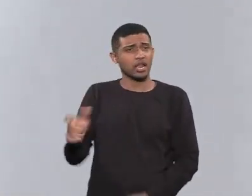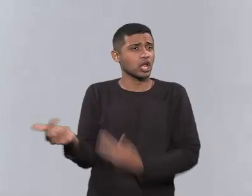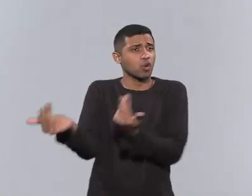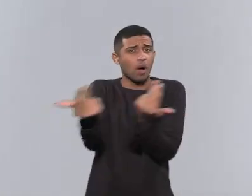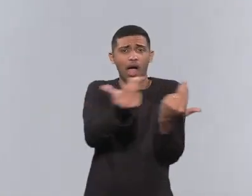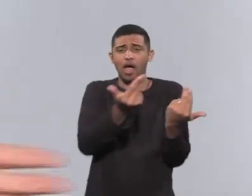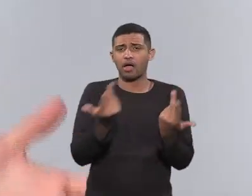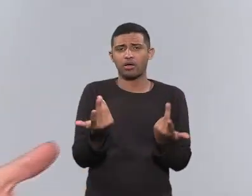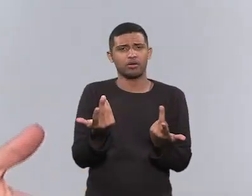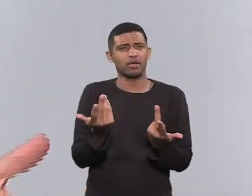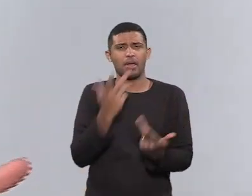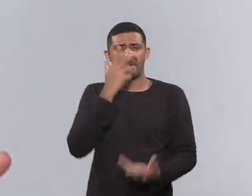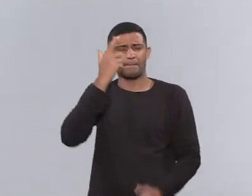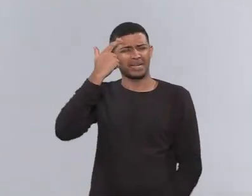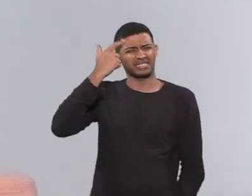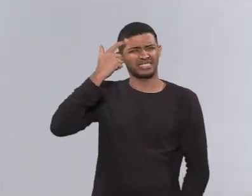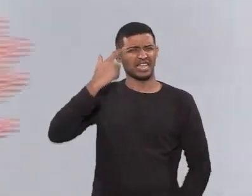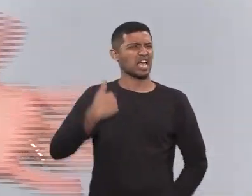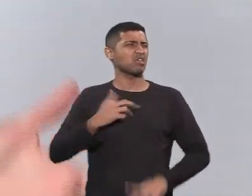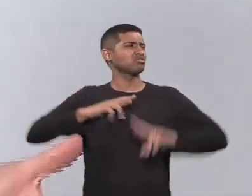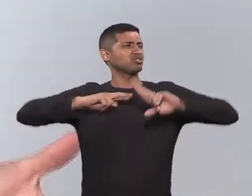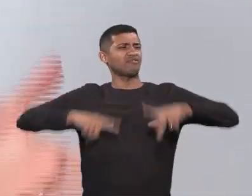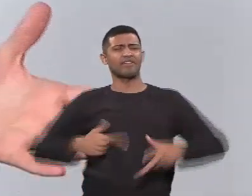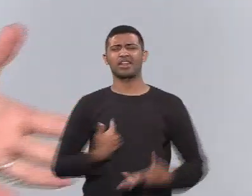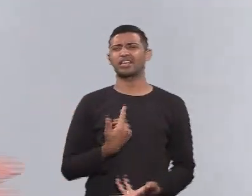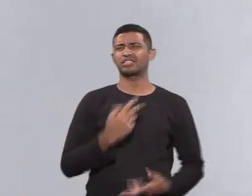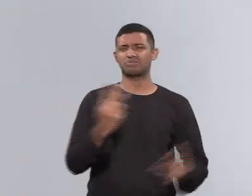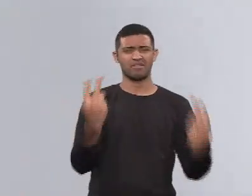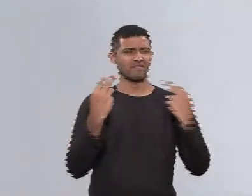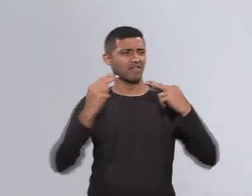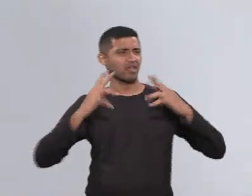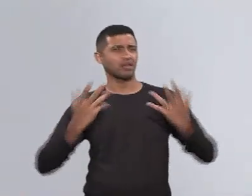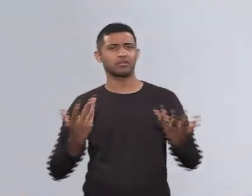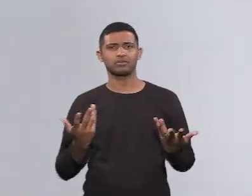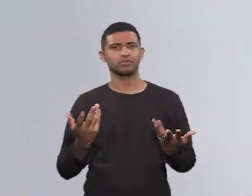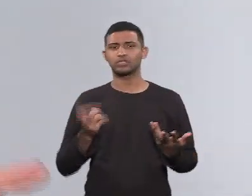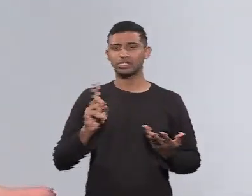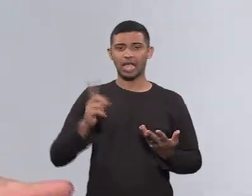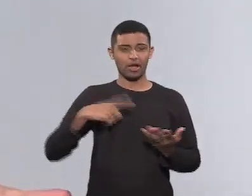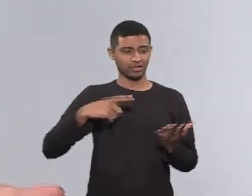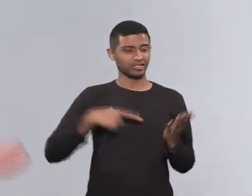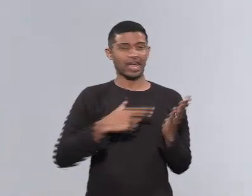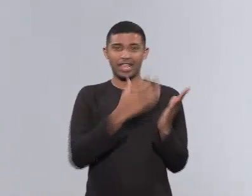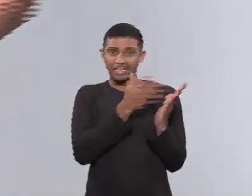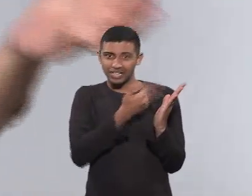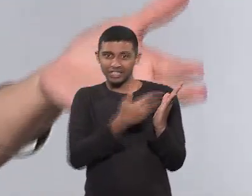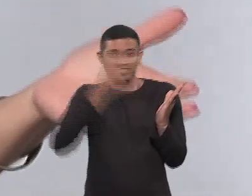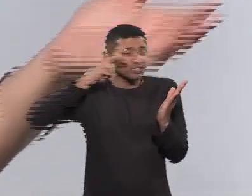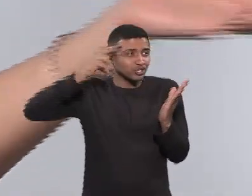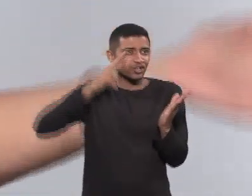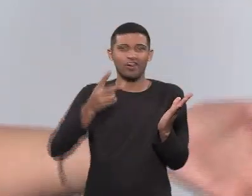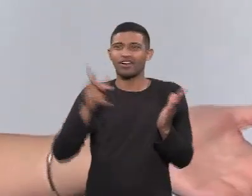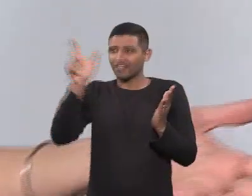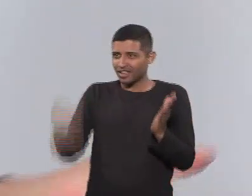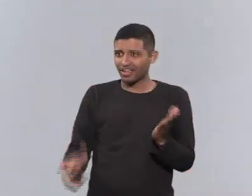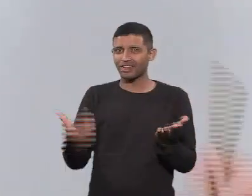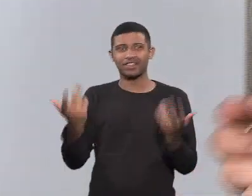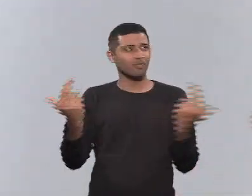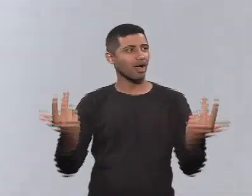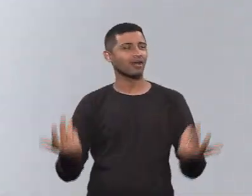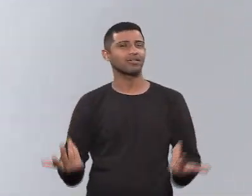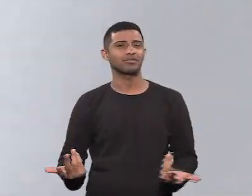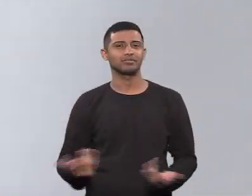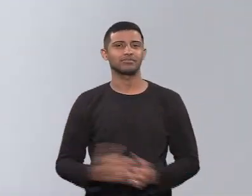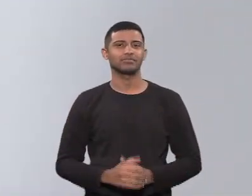que você tira aquela coisa do diferente, do olhar que vem, porque... Não, agora olham para ele porque tem uma história escrita por uma criança que é igual a ele. A gente vai